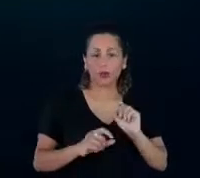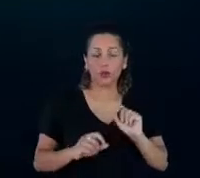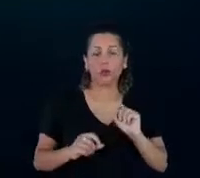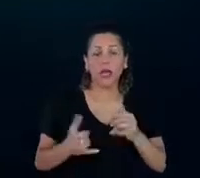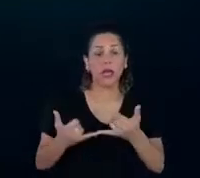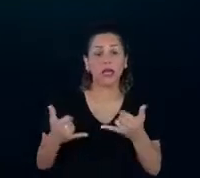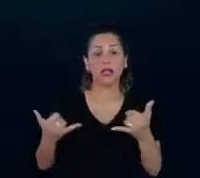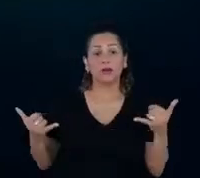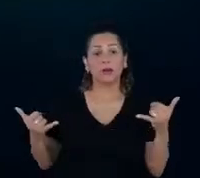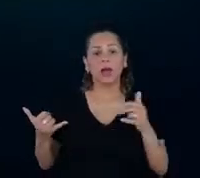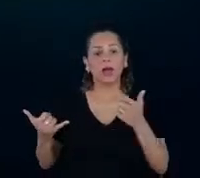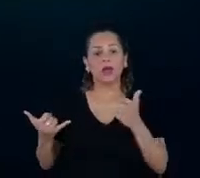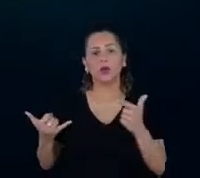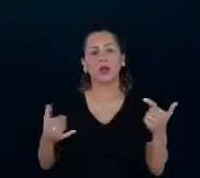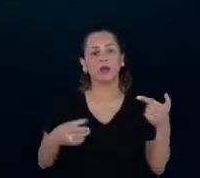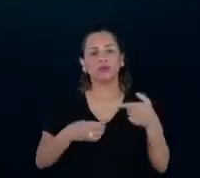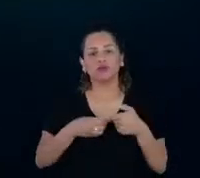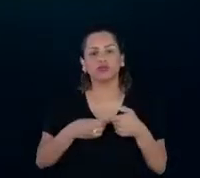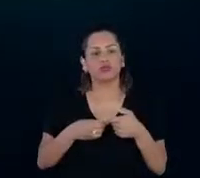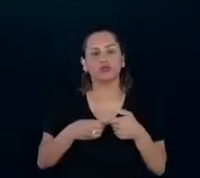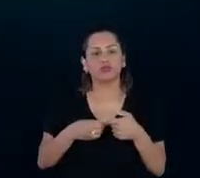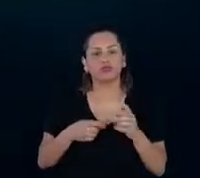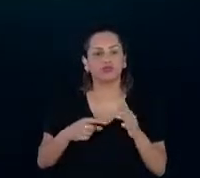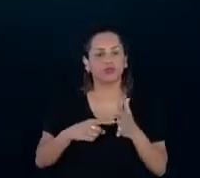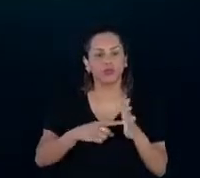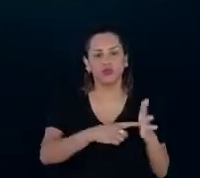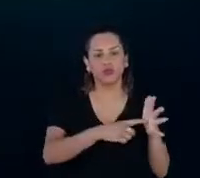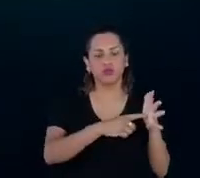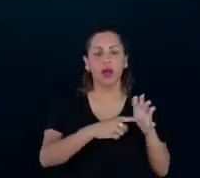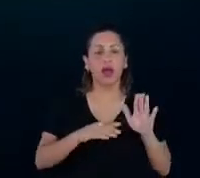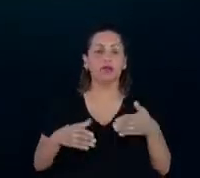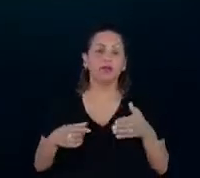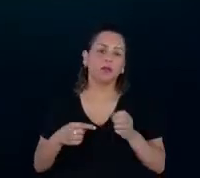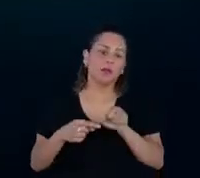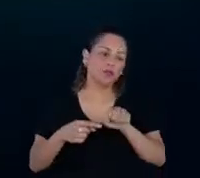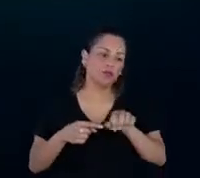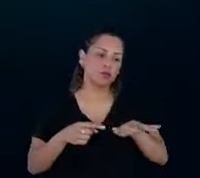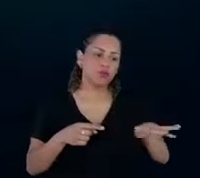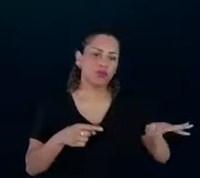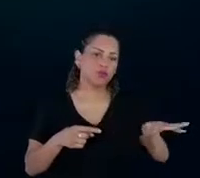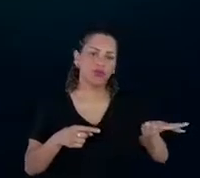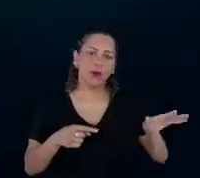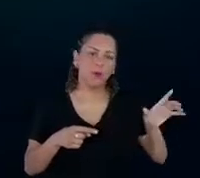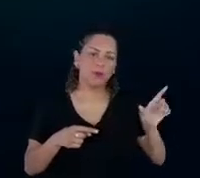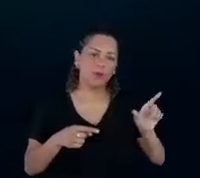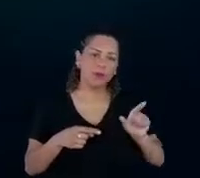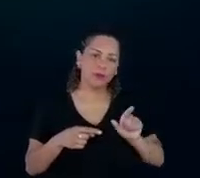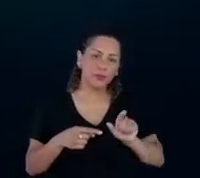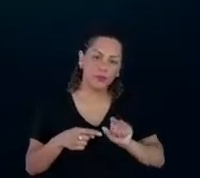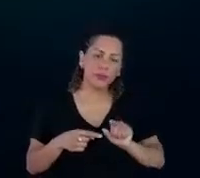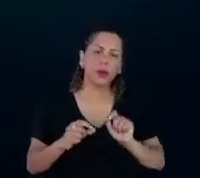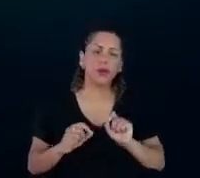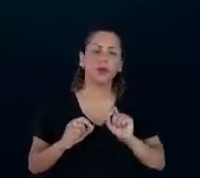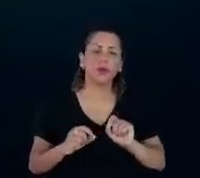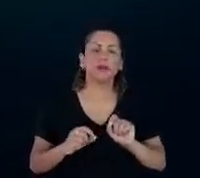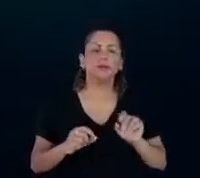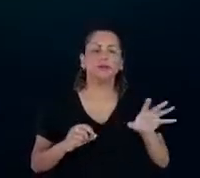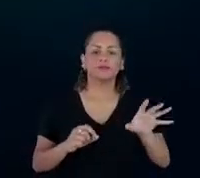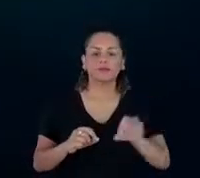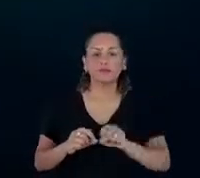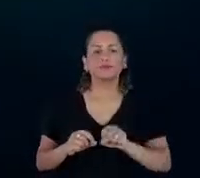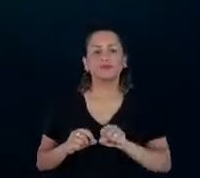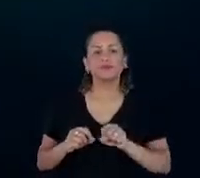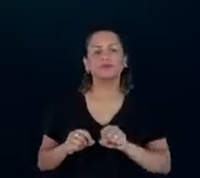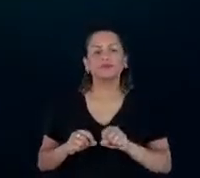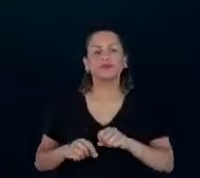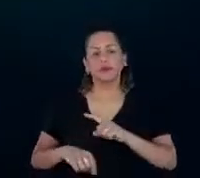os motores tradicionais, então, a baixa emissão de CO2 seria absorvida durante a plantação da cana-de-açúcar.